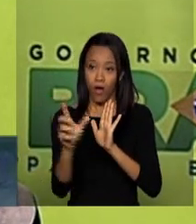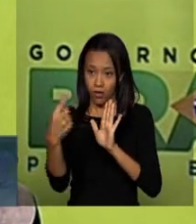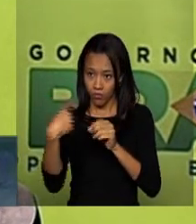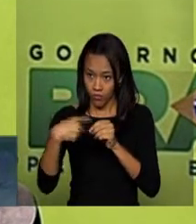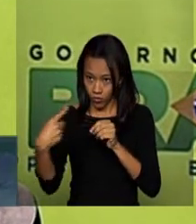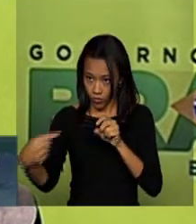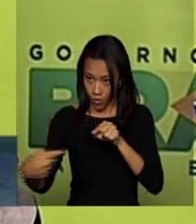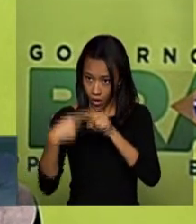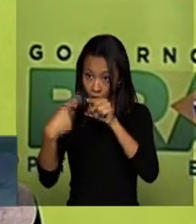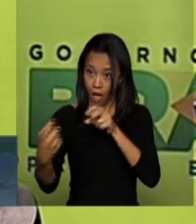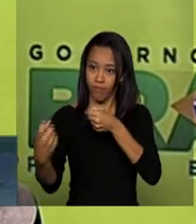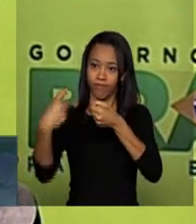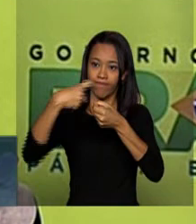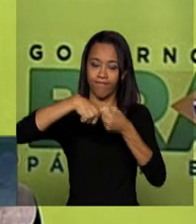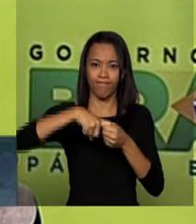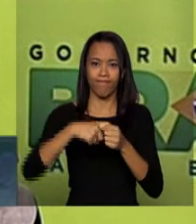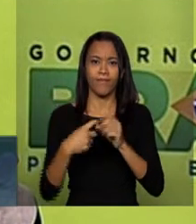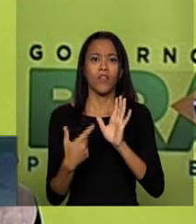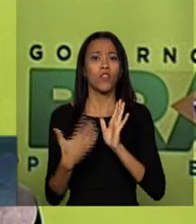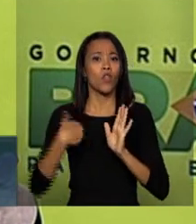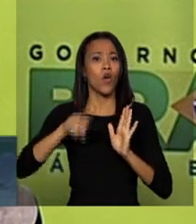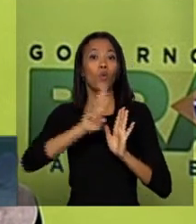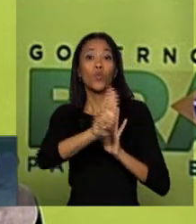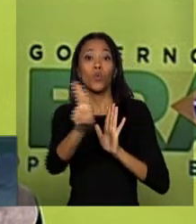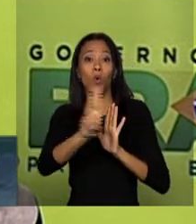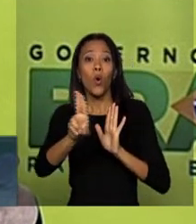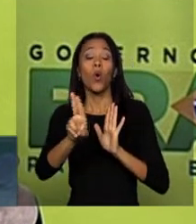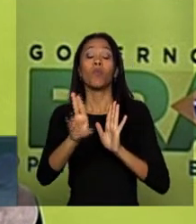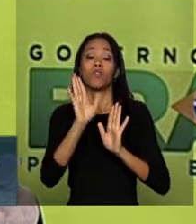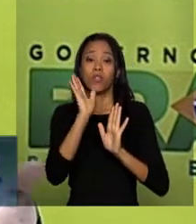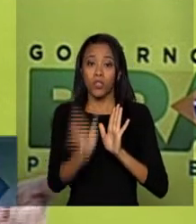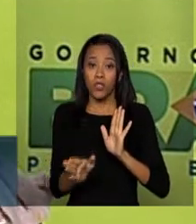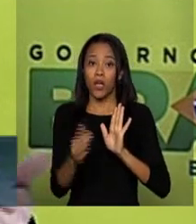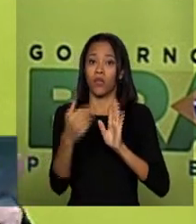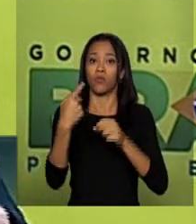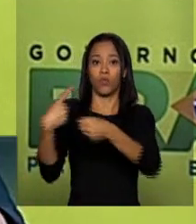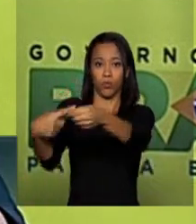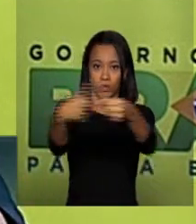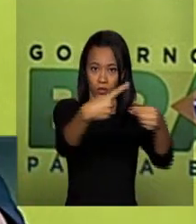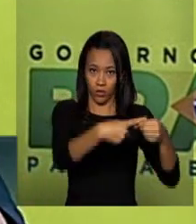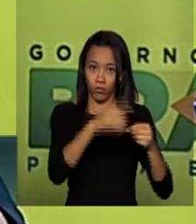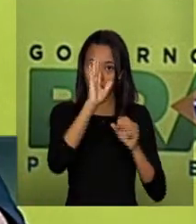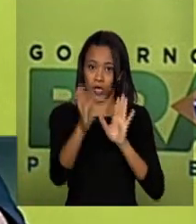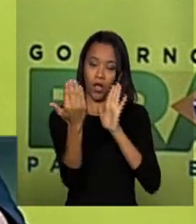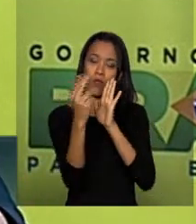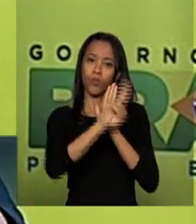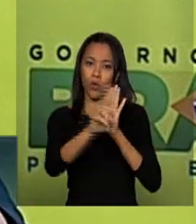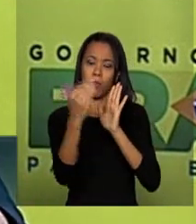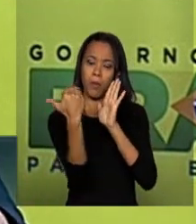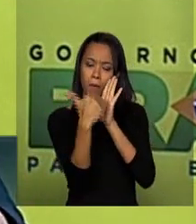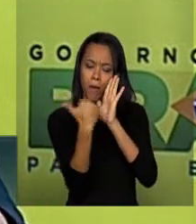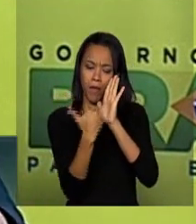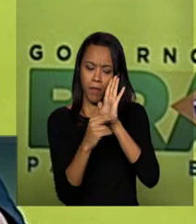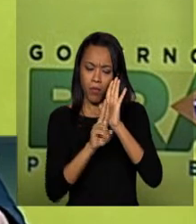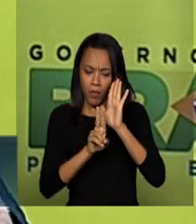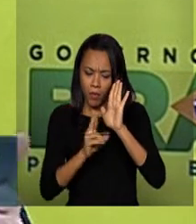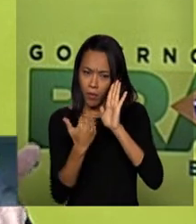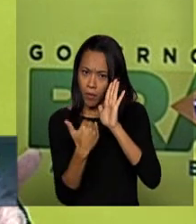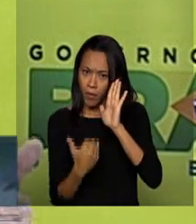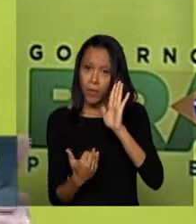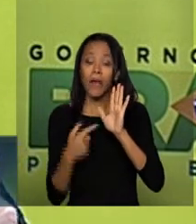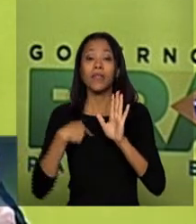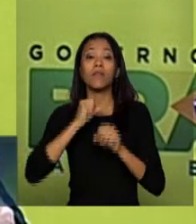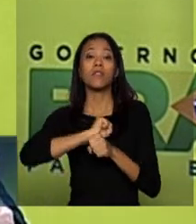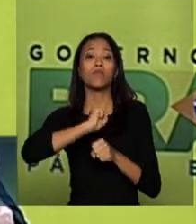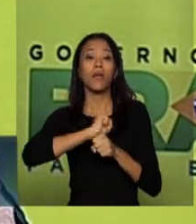vamos apresentar os municípios que foram pré-selecionados e esses municípios têm um prazo para